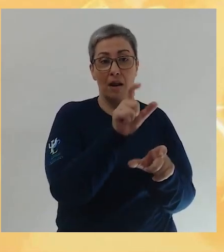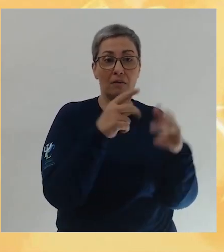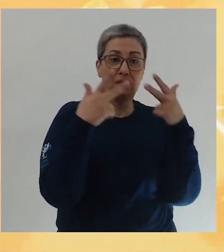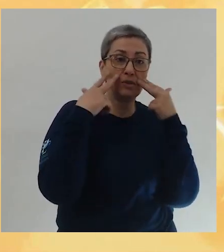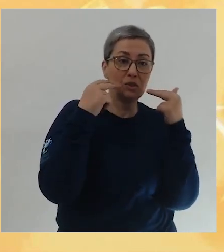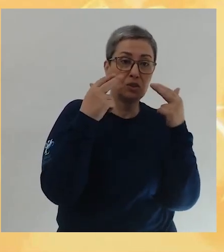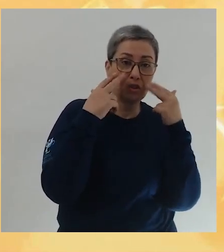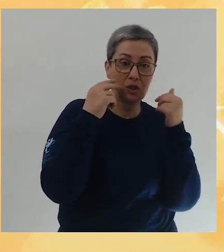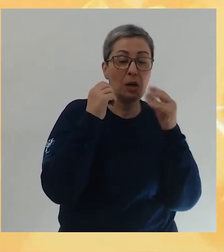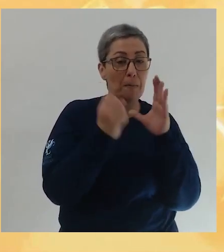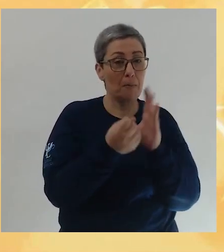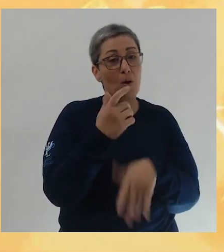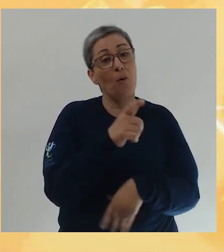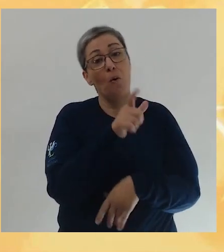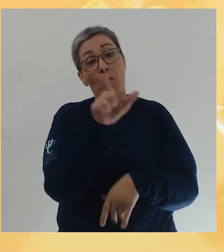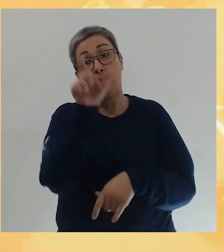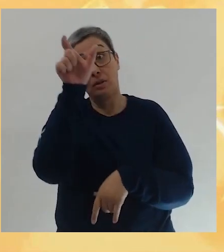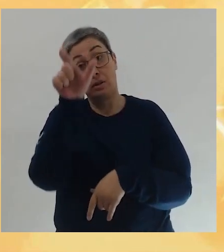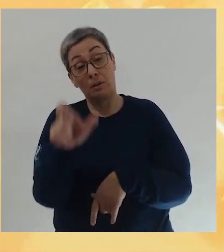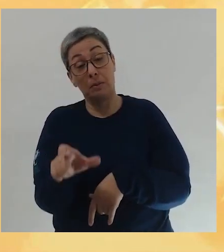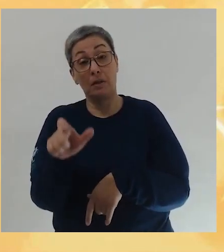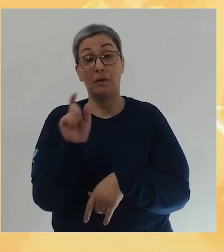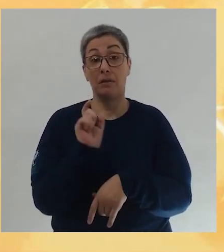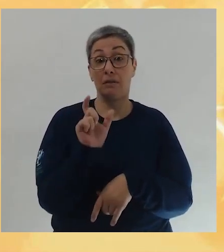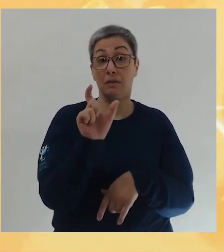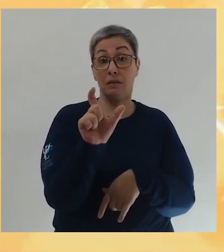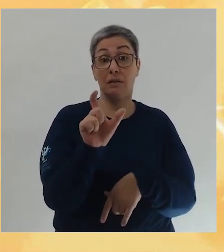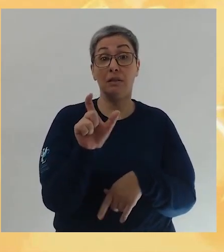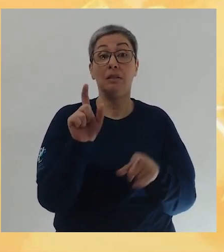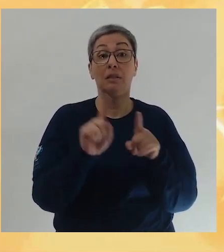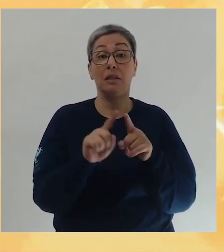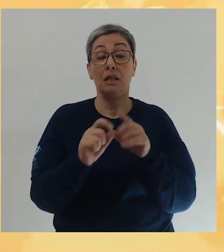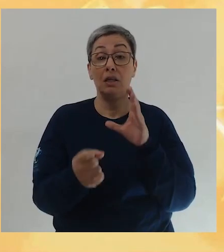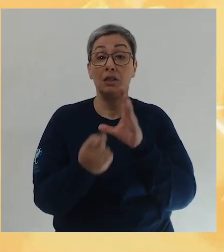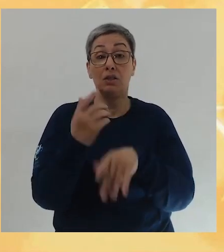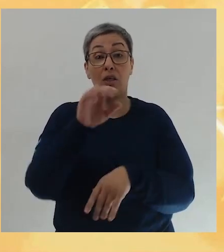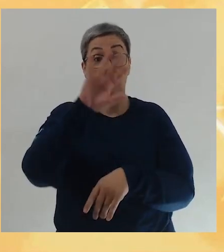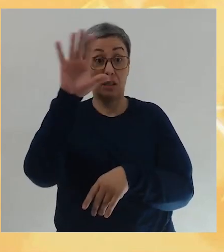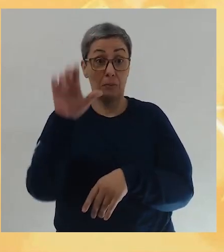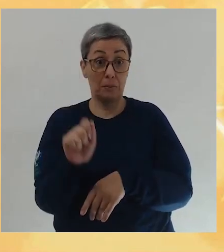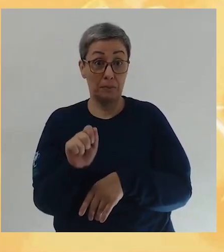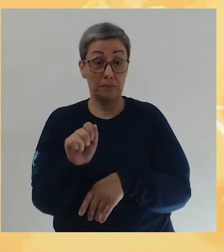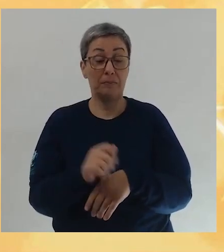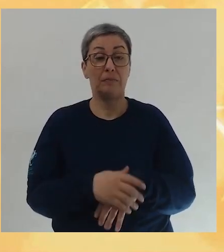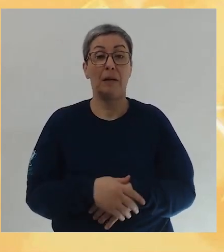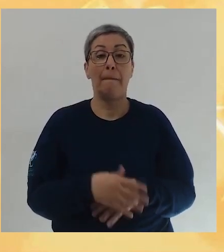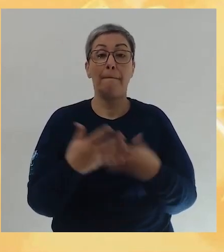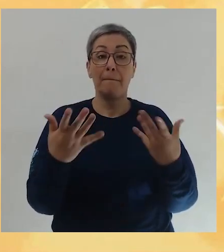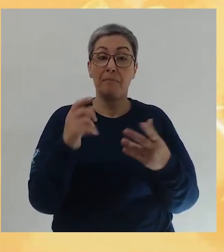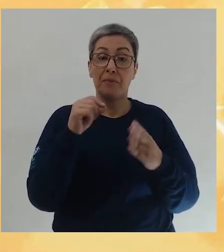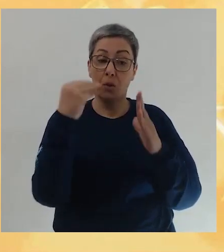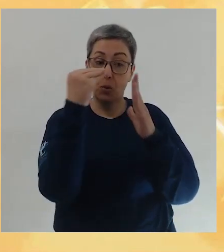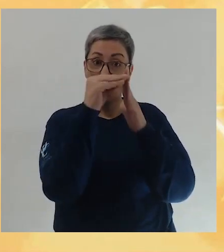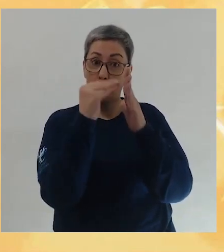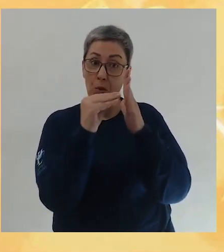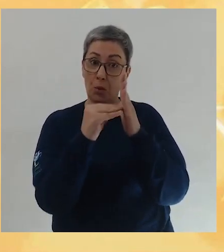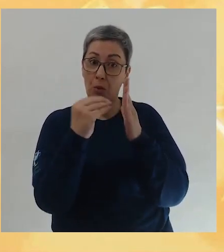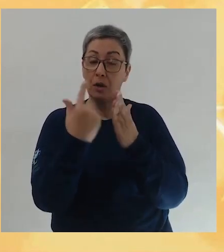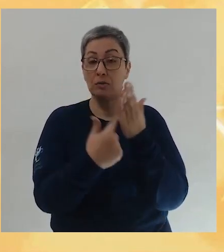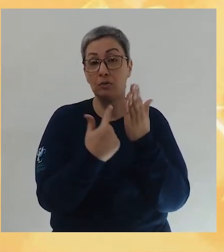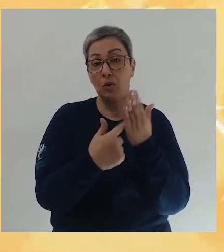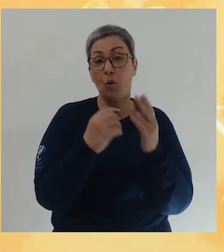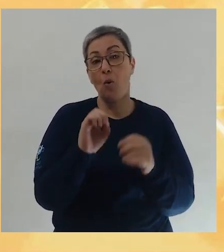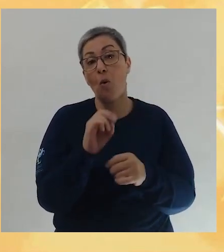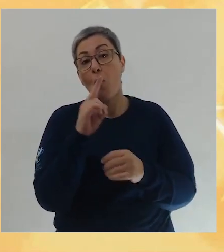para as palavras indígenas, de origem indígena, e outra lista para as palavras de origem africana. E registrar